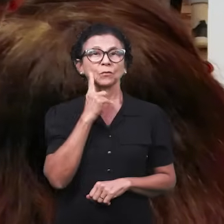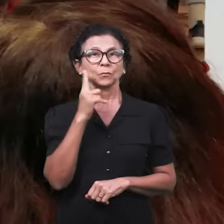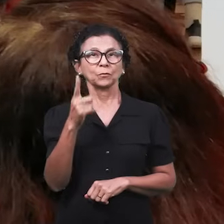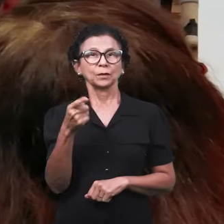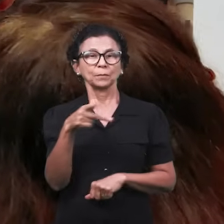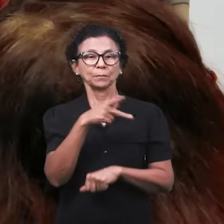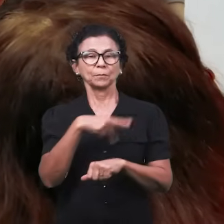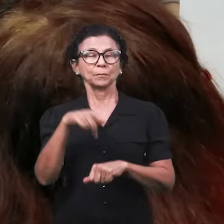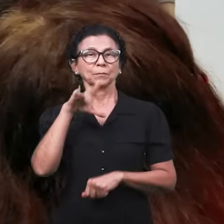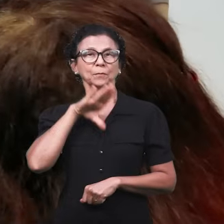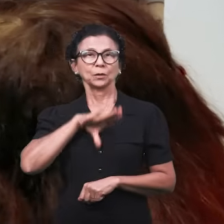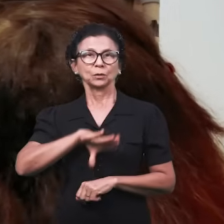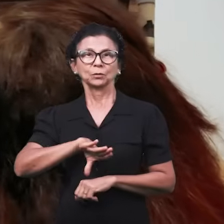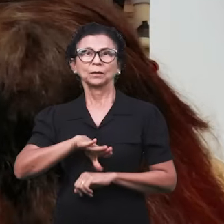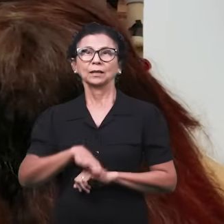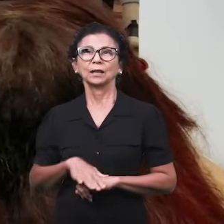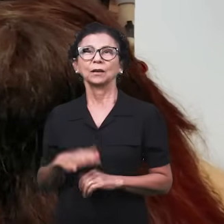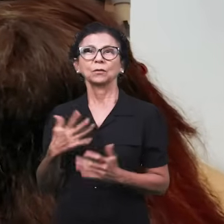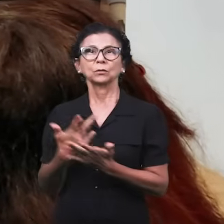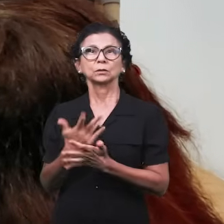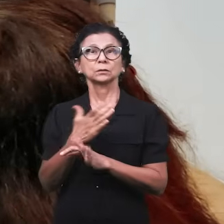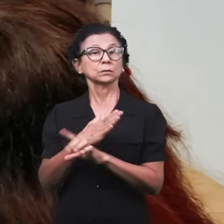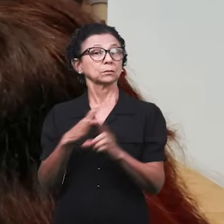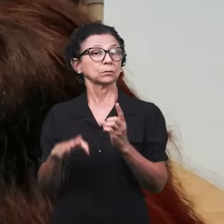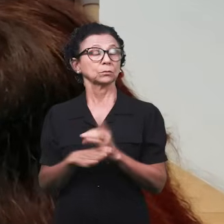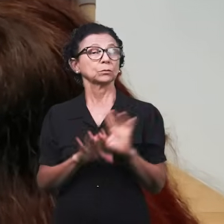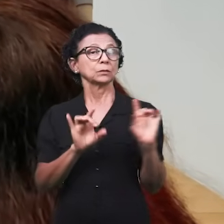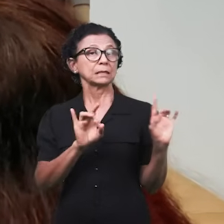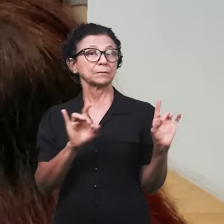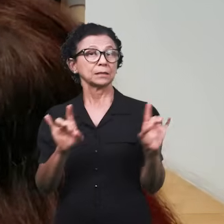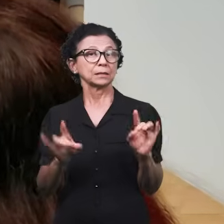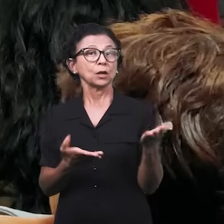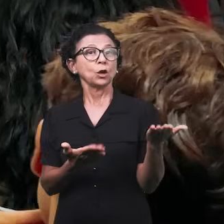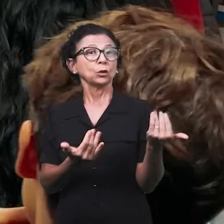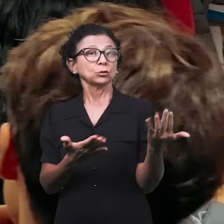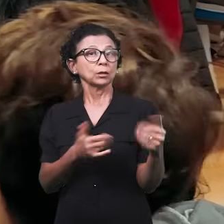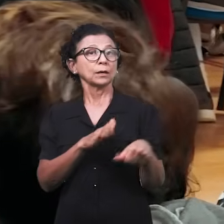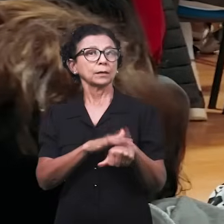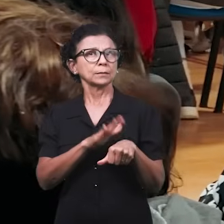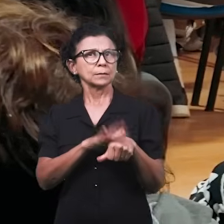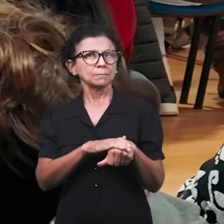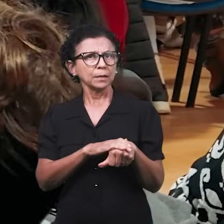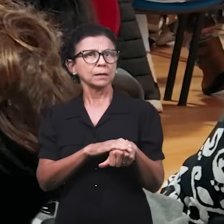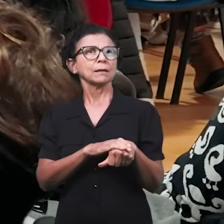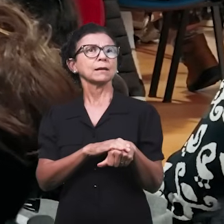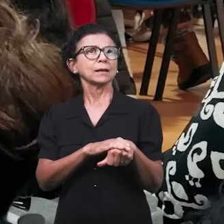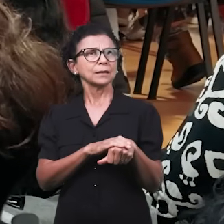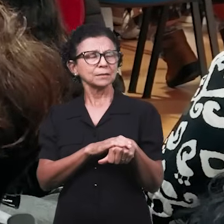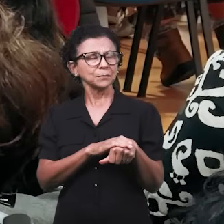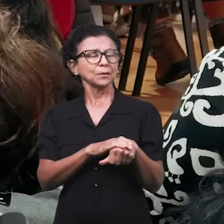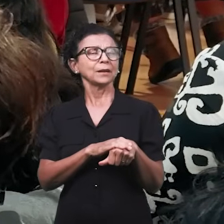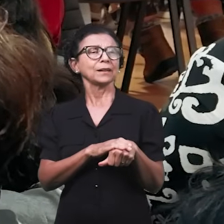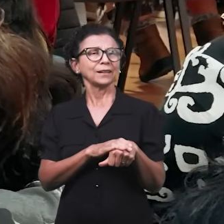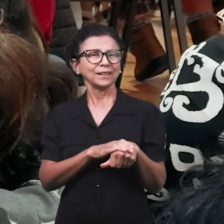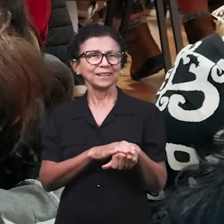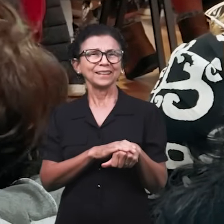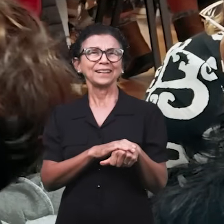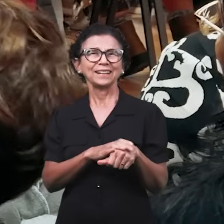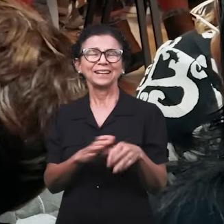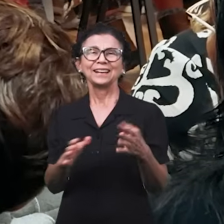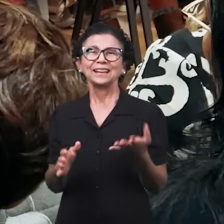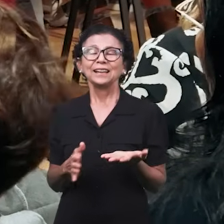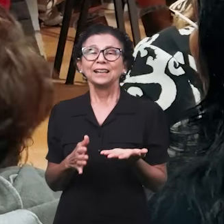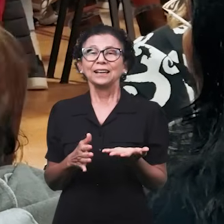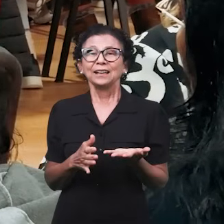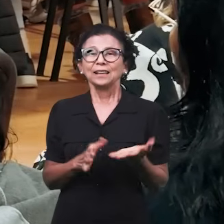Cristã Maranata em Lisboa realizou um culto especial conduzido pelos jovens da igreja. A preparação não se limitou aos detalhes